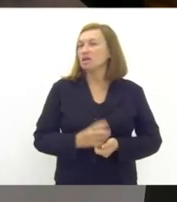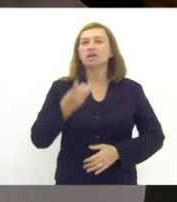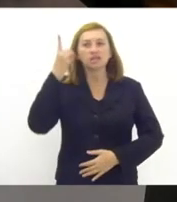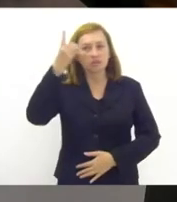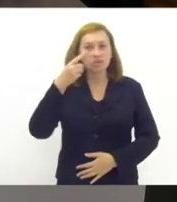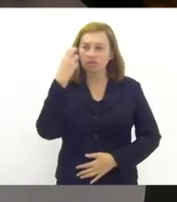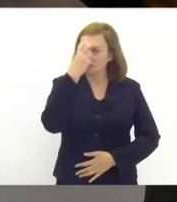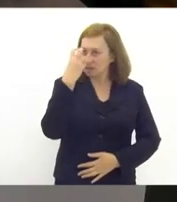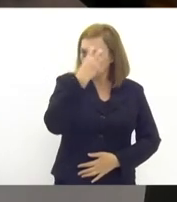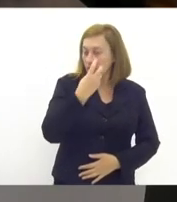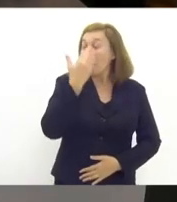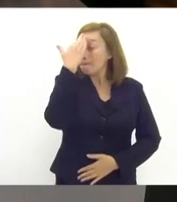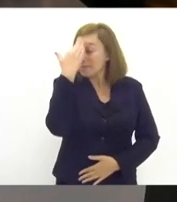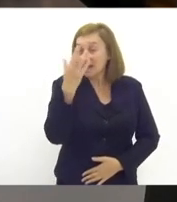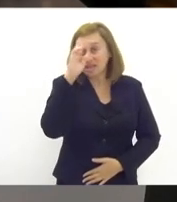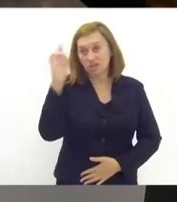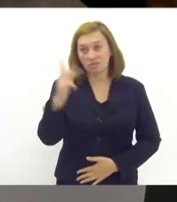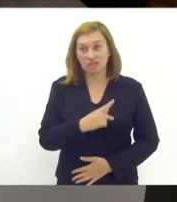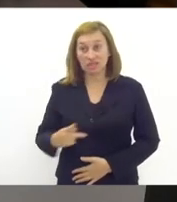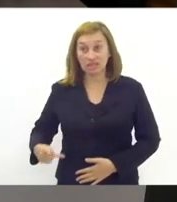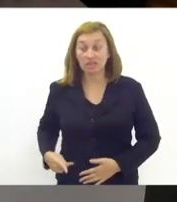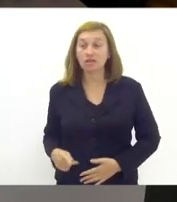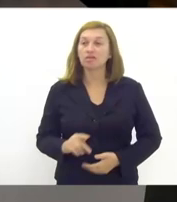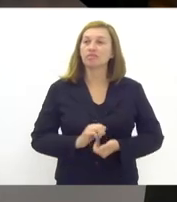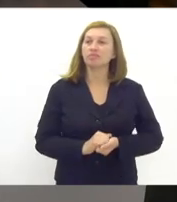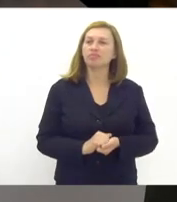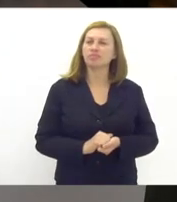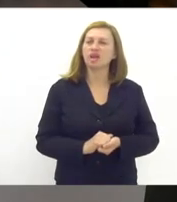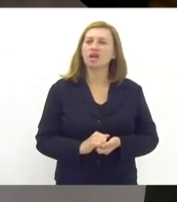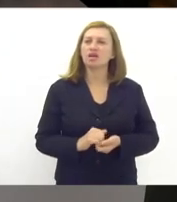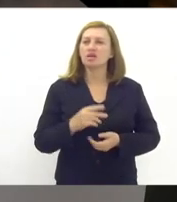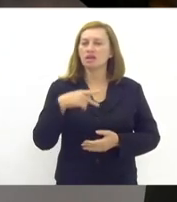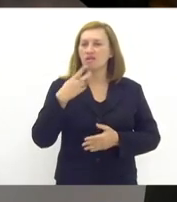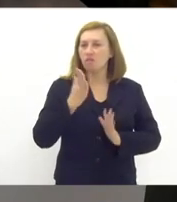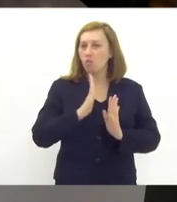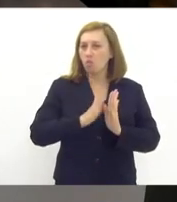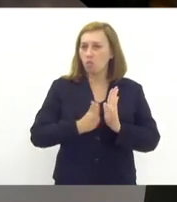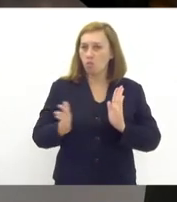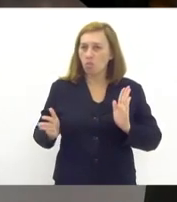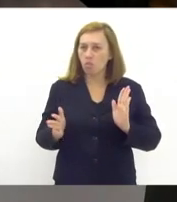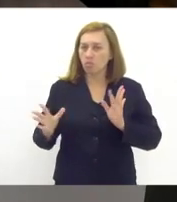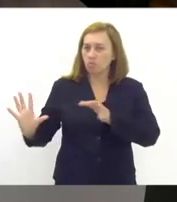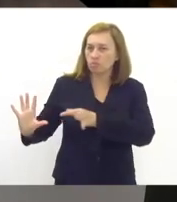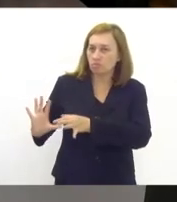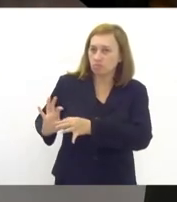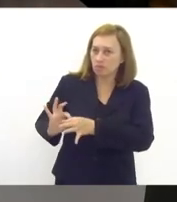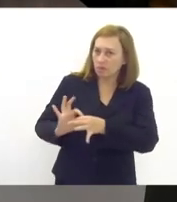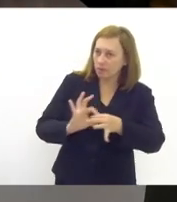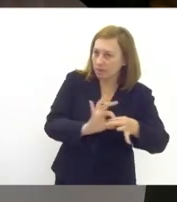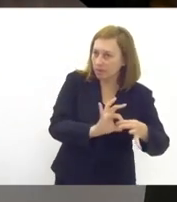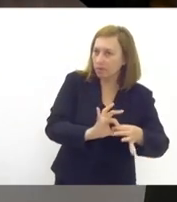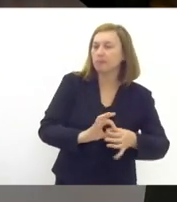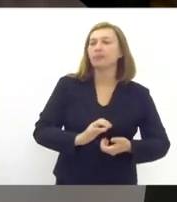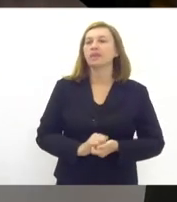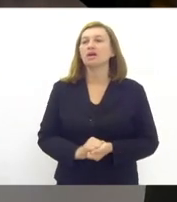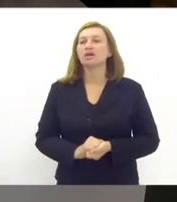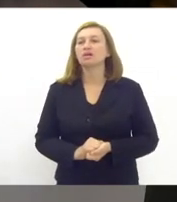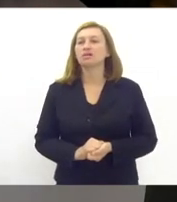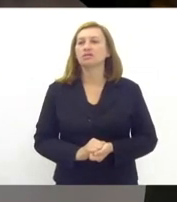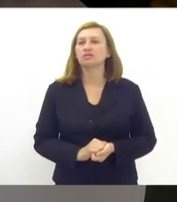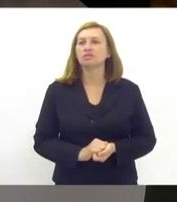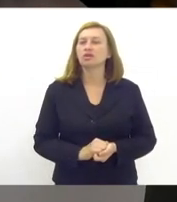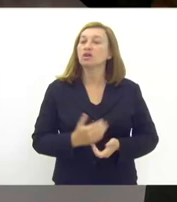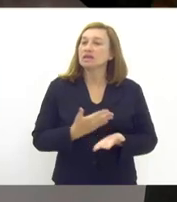Deputada Verônica Lima. Obrigado, presidenta. Presidenta, minha questão de ordem vai na seguinte direção. Vossa Excelência, assim que